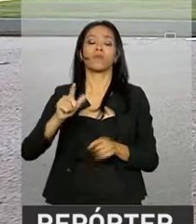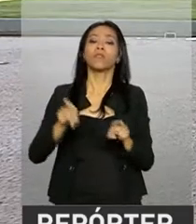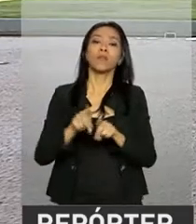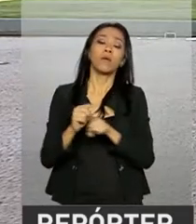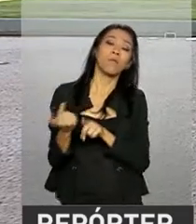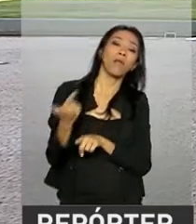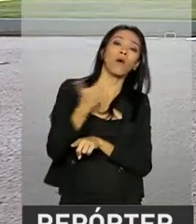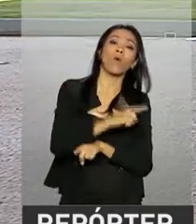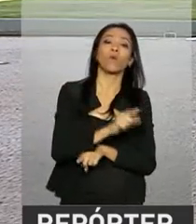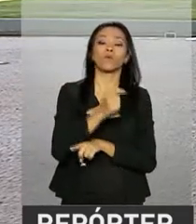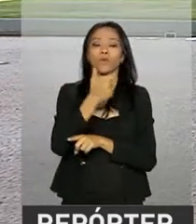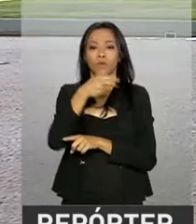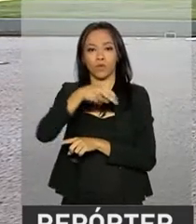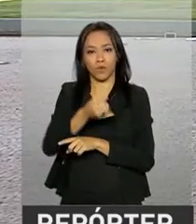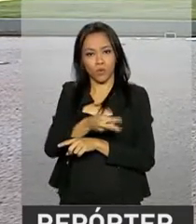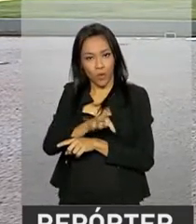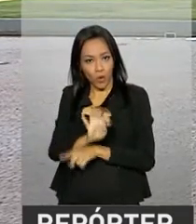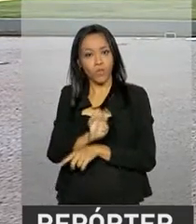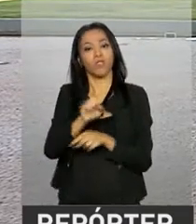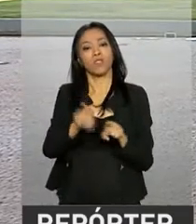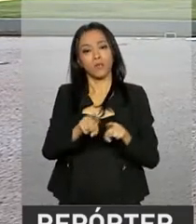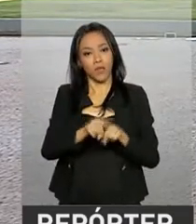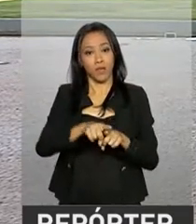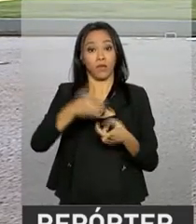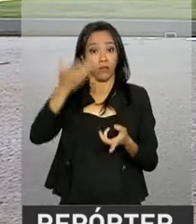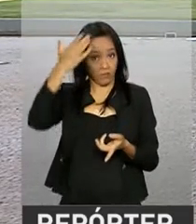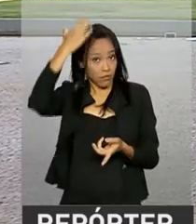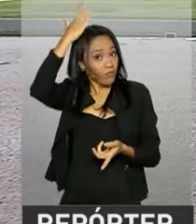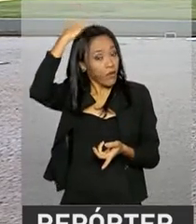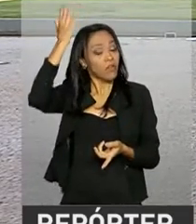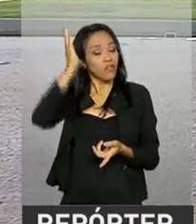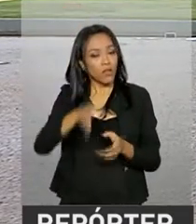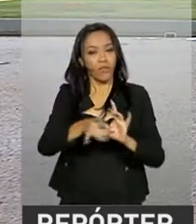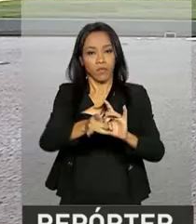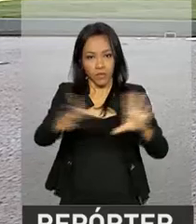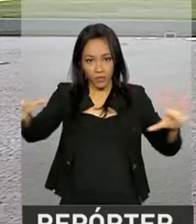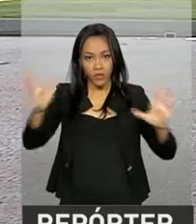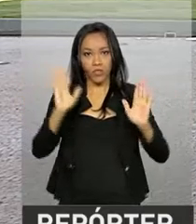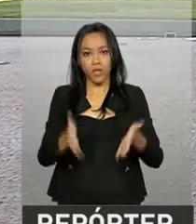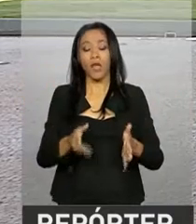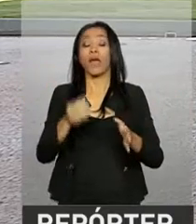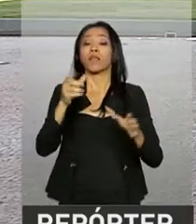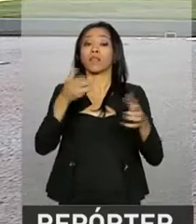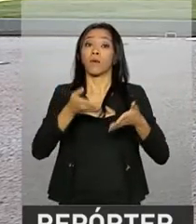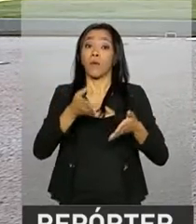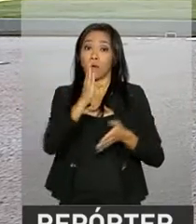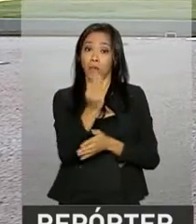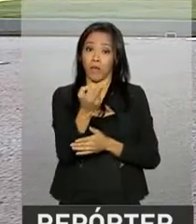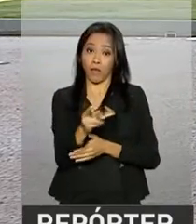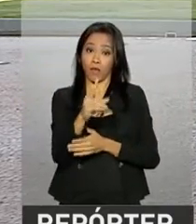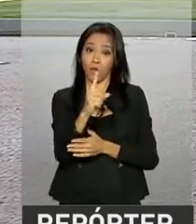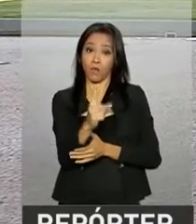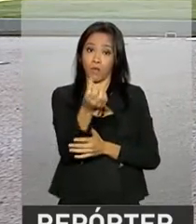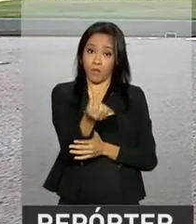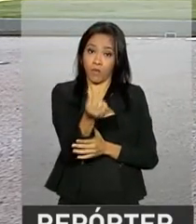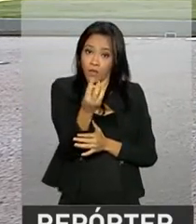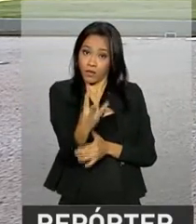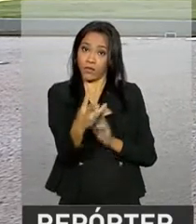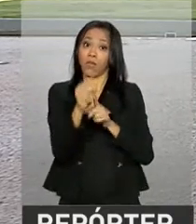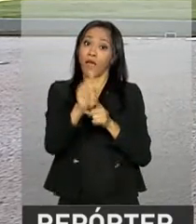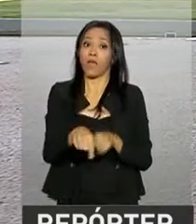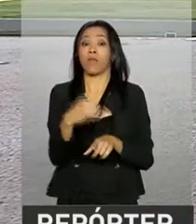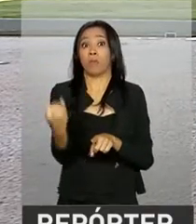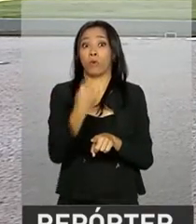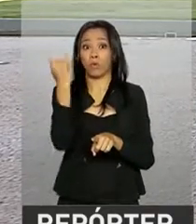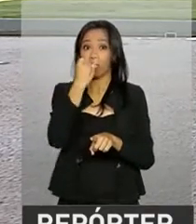o norte, rumo a Miritituba, no Pará, foram liberados. A BR-163 é uma importante rodovia para o escoamento da